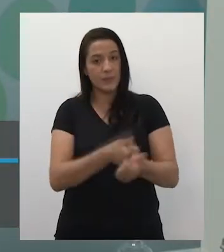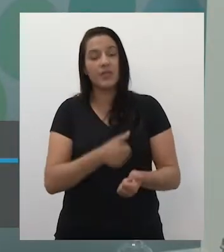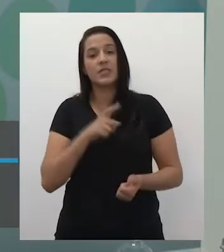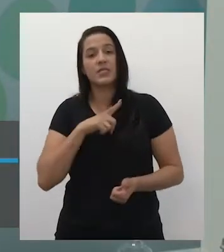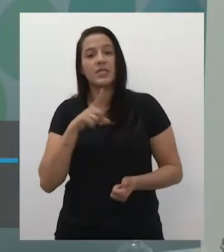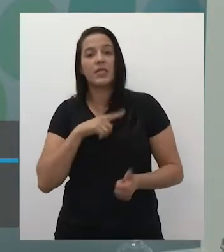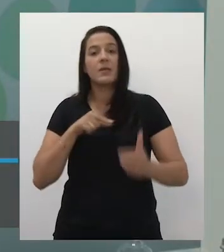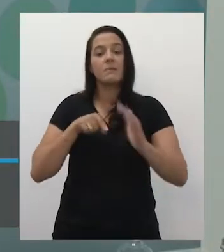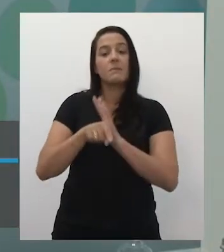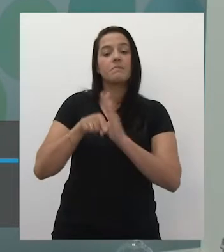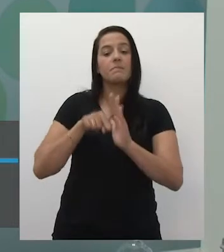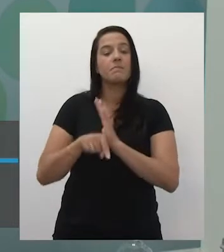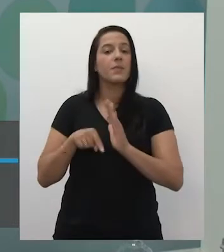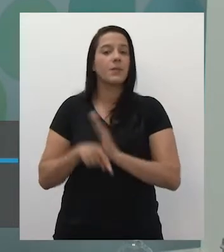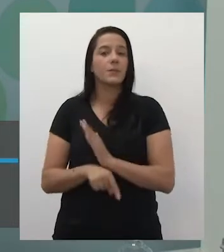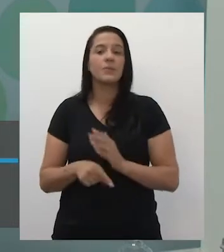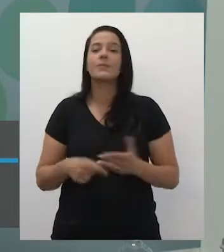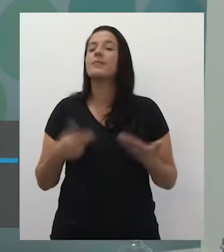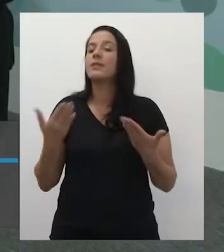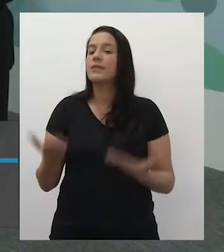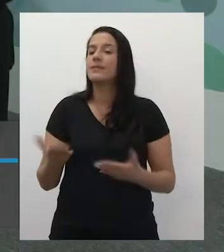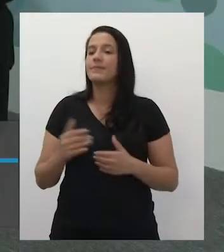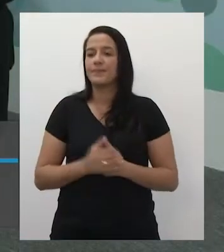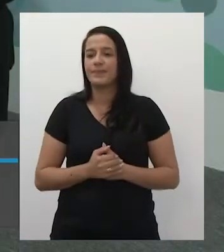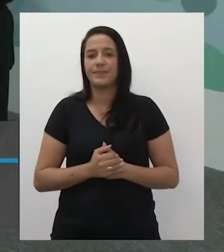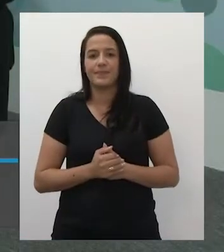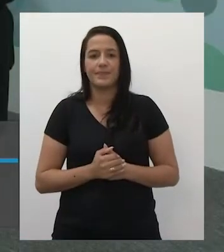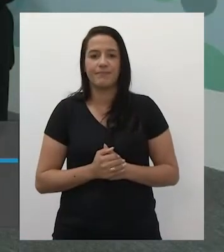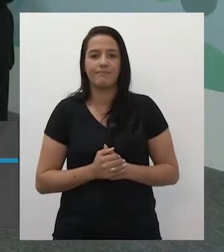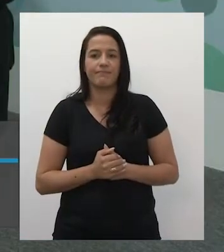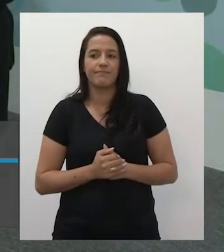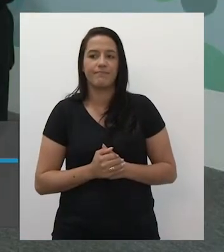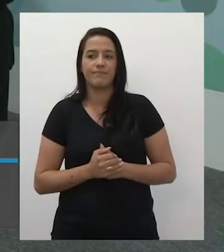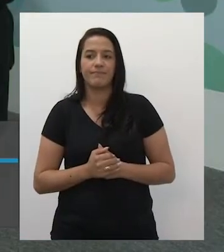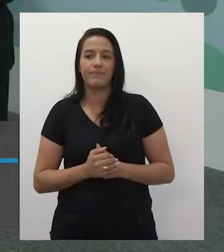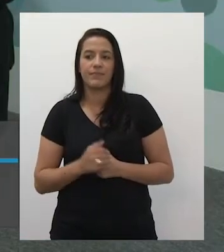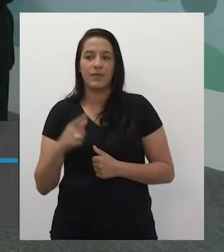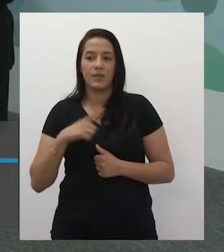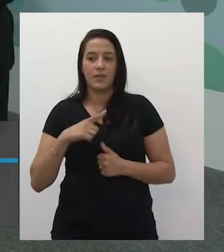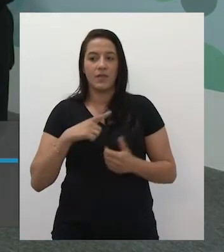essa questão da autogestão com o estresse, né?